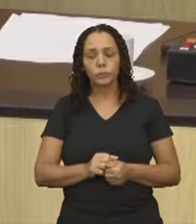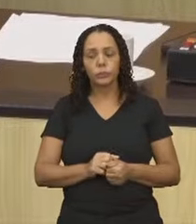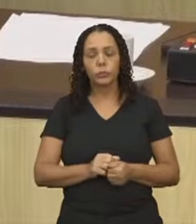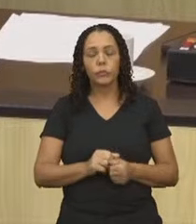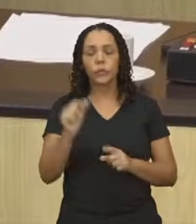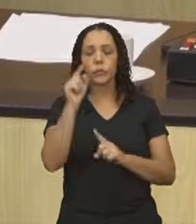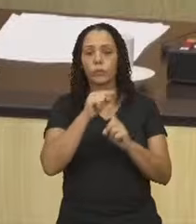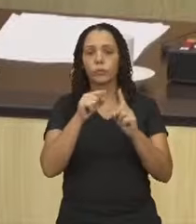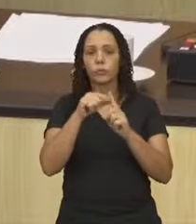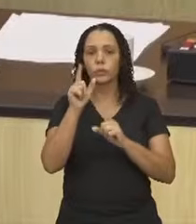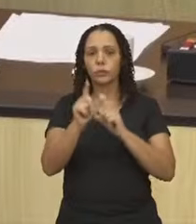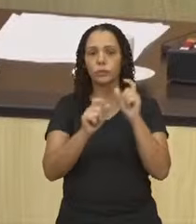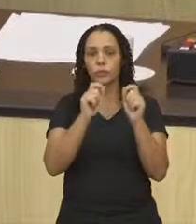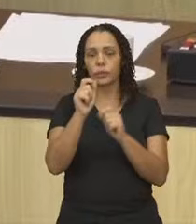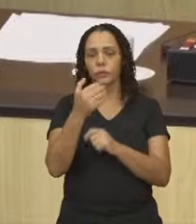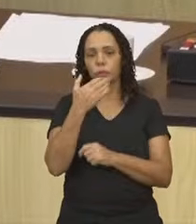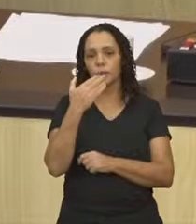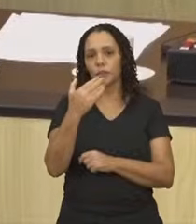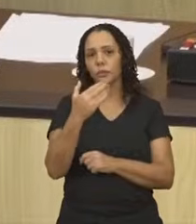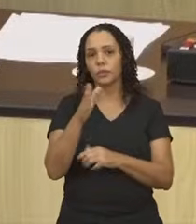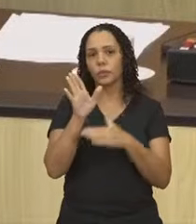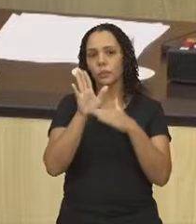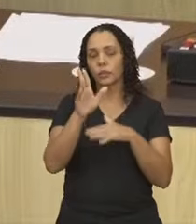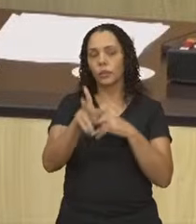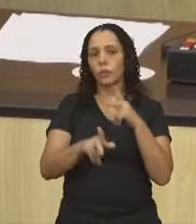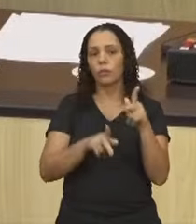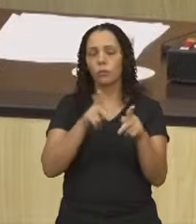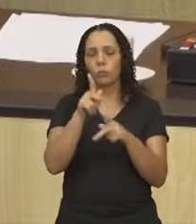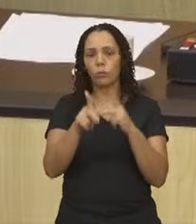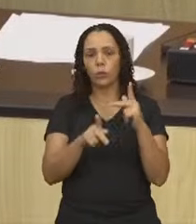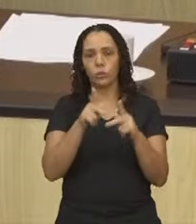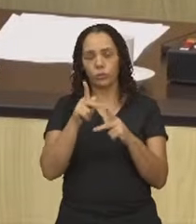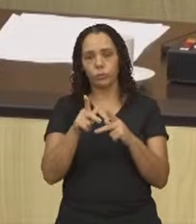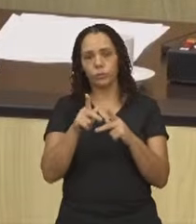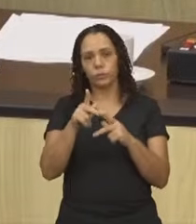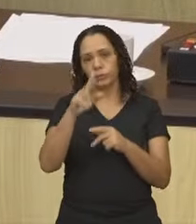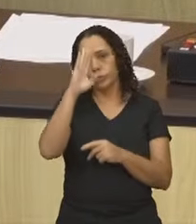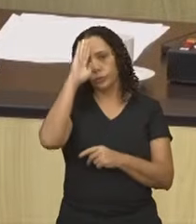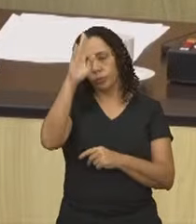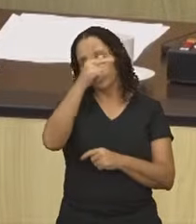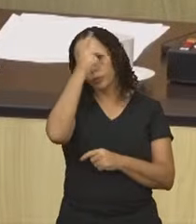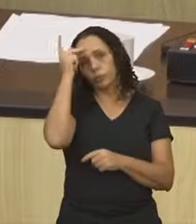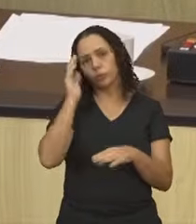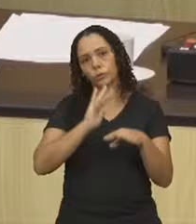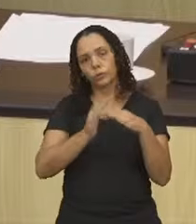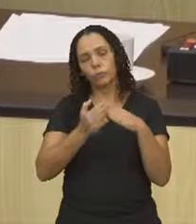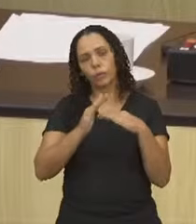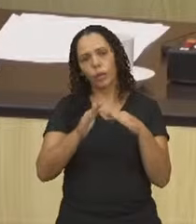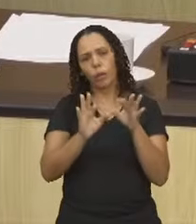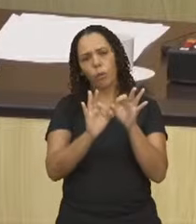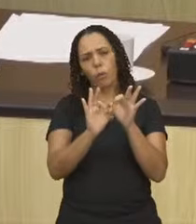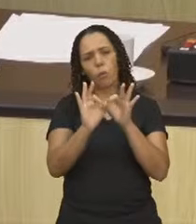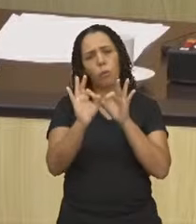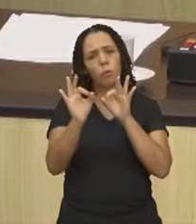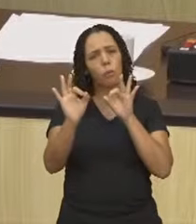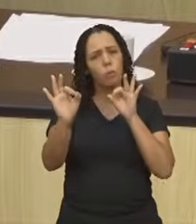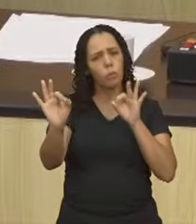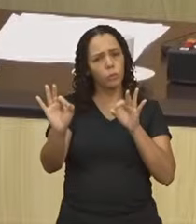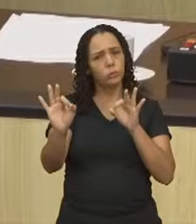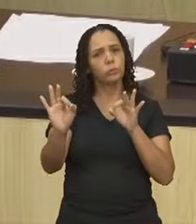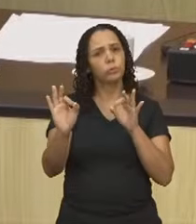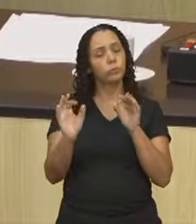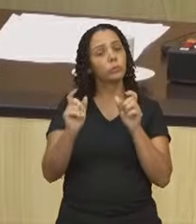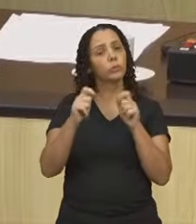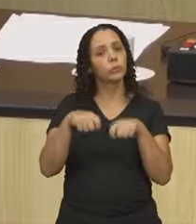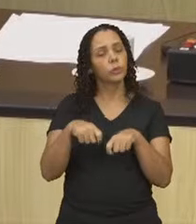O objetivo da solicitação é atender a população em geral, especialmente moradores dos bairros mais afastados, possibilitando